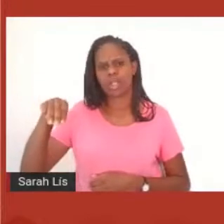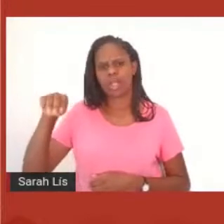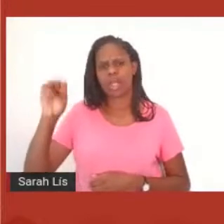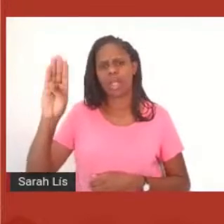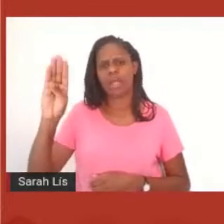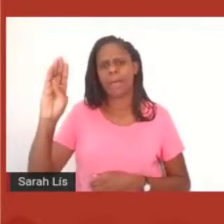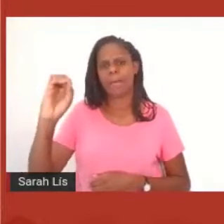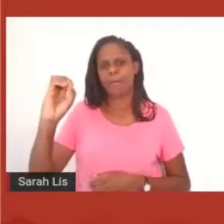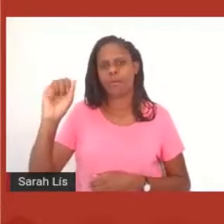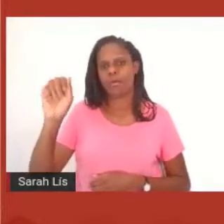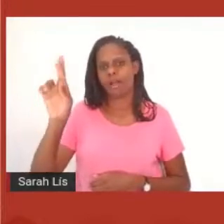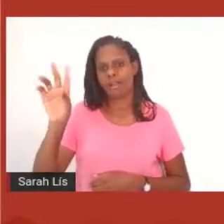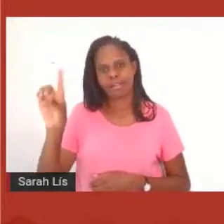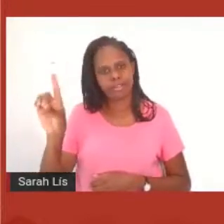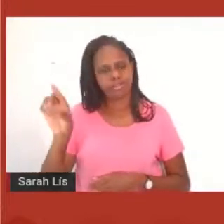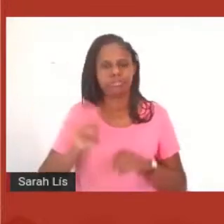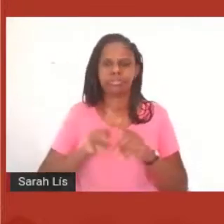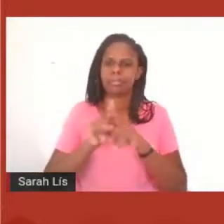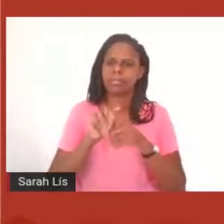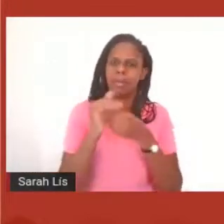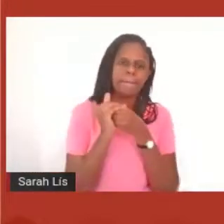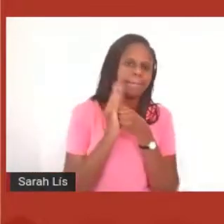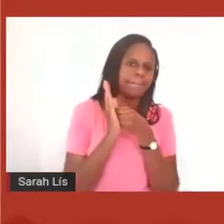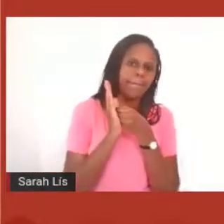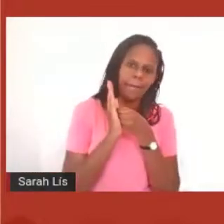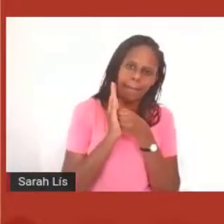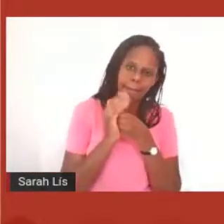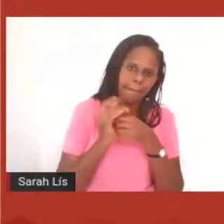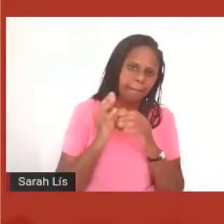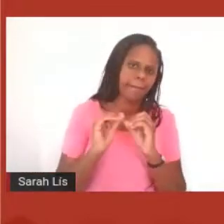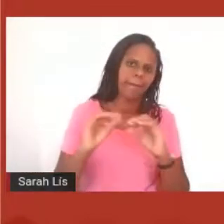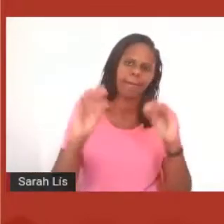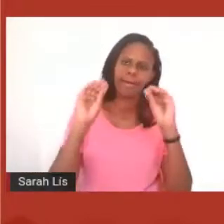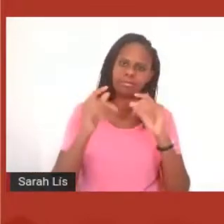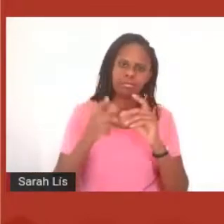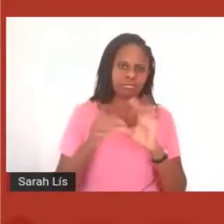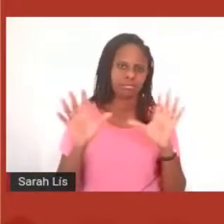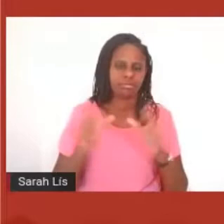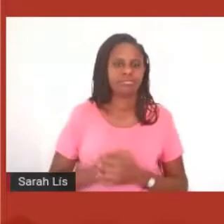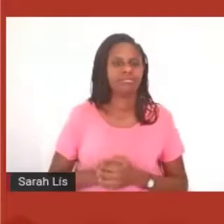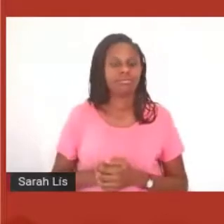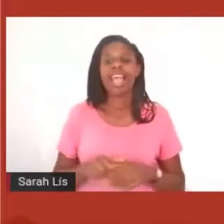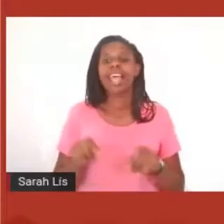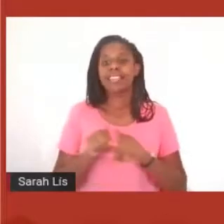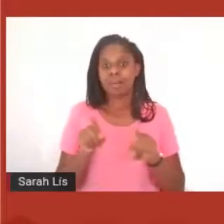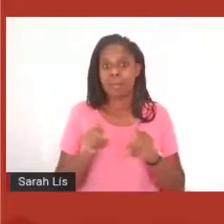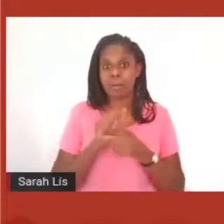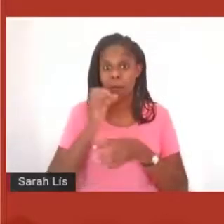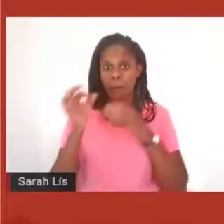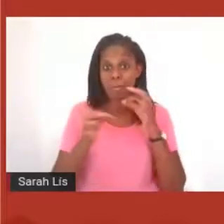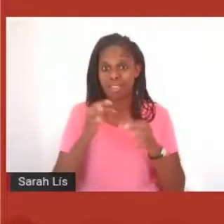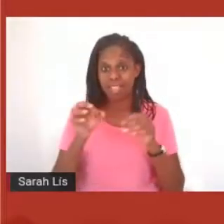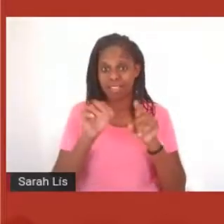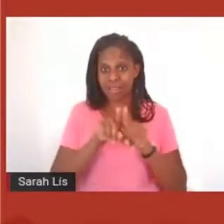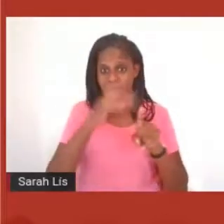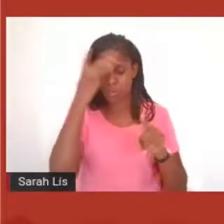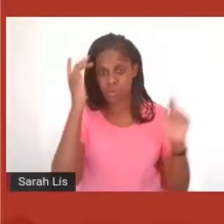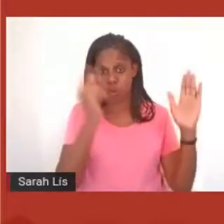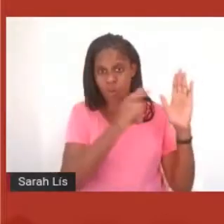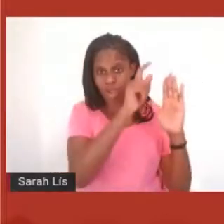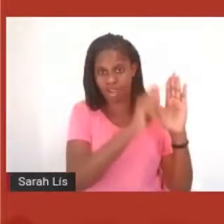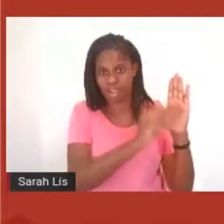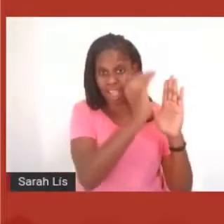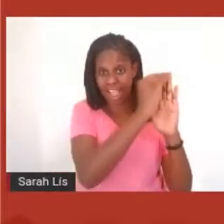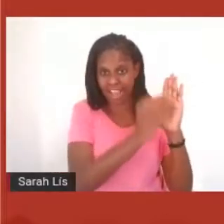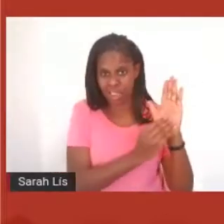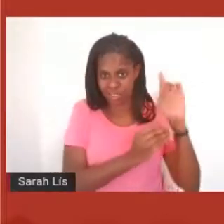interagir. Só para fomentar e dar trabalho depois para a relatora, a gente pode colocar coisas do tipo assim, né? Eu